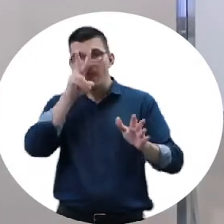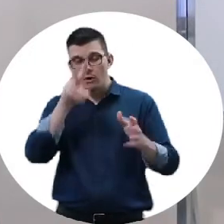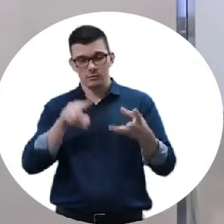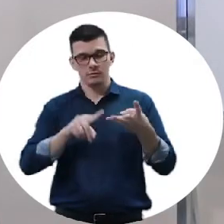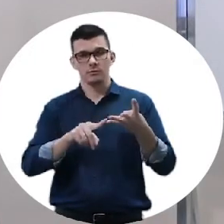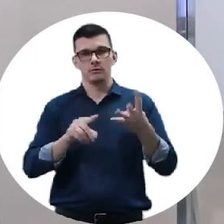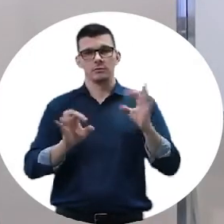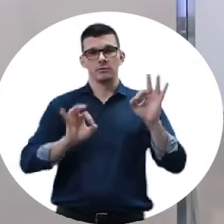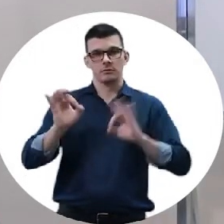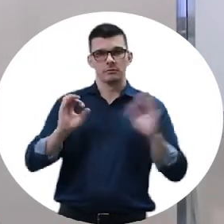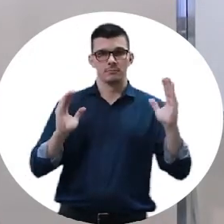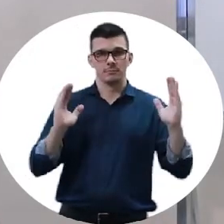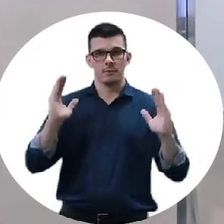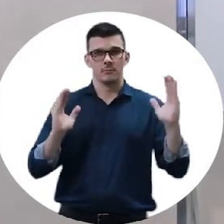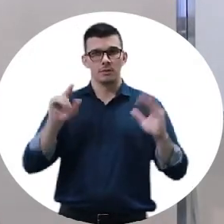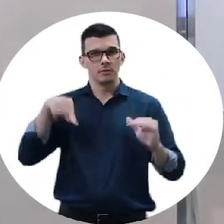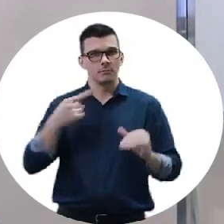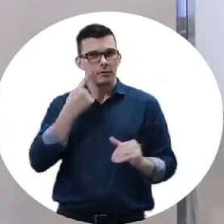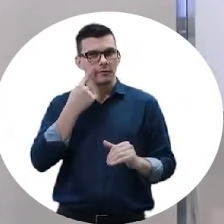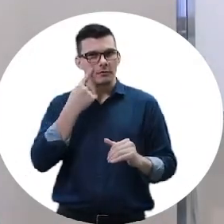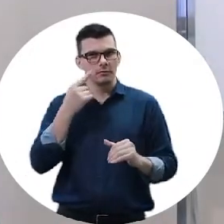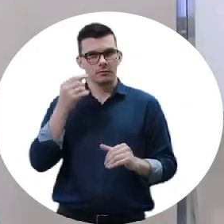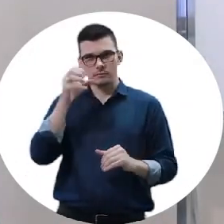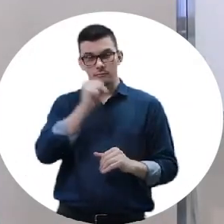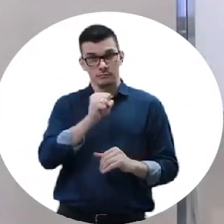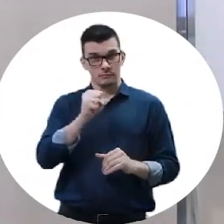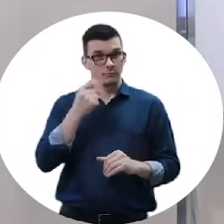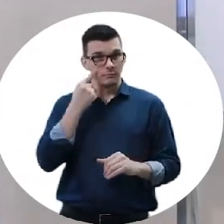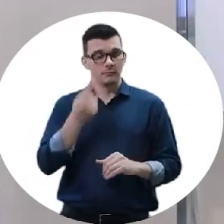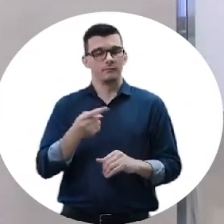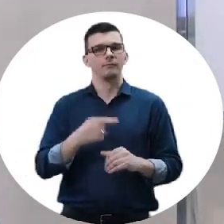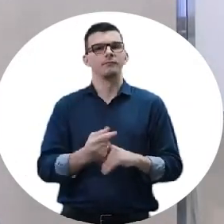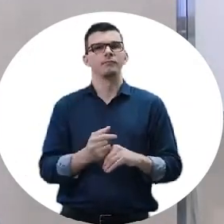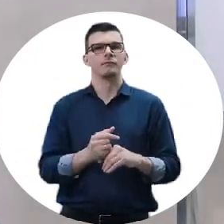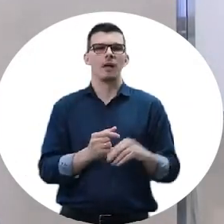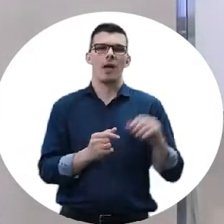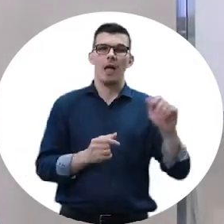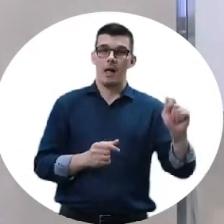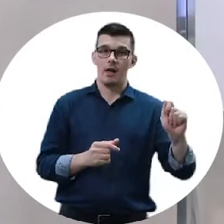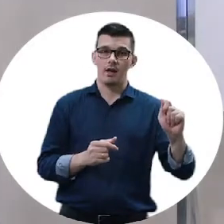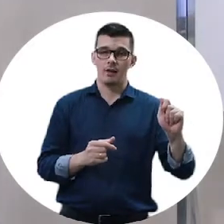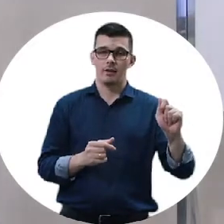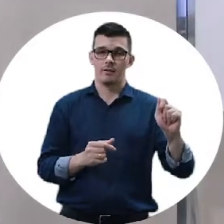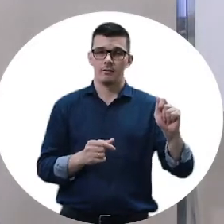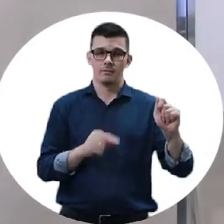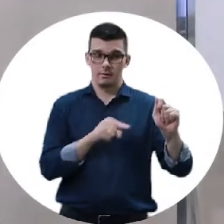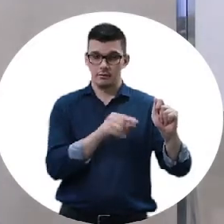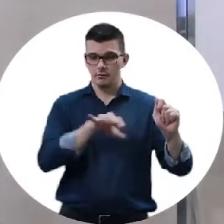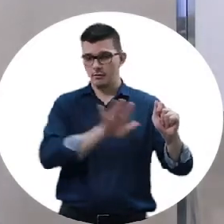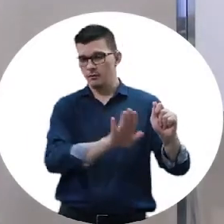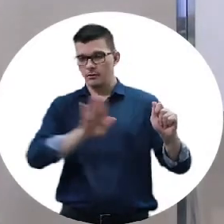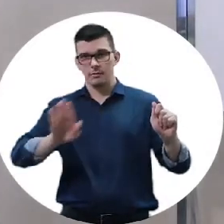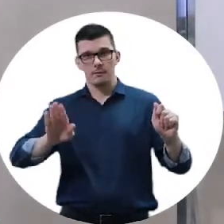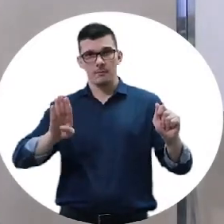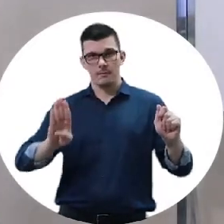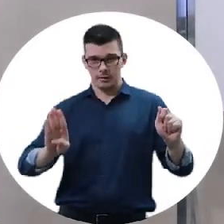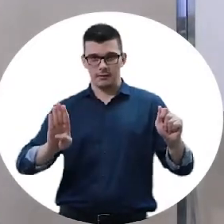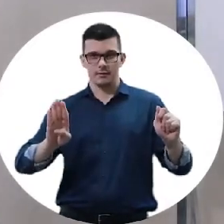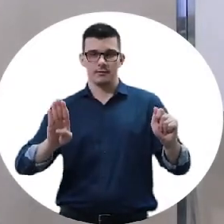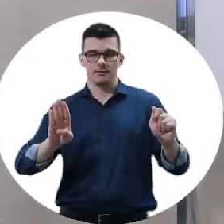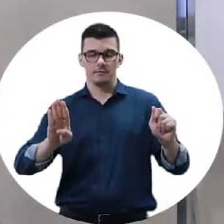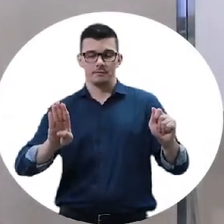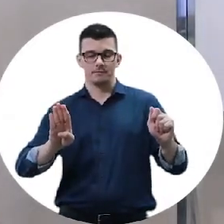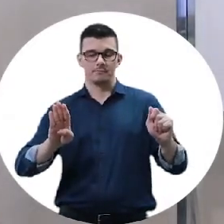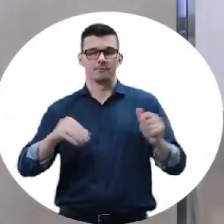equação, depois você soma as equações. Voltar? Estou separando o bloco A, estou separando o bloco